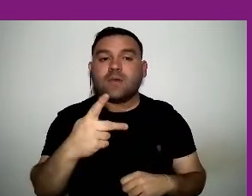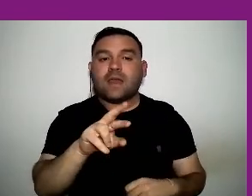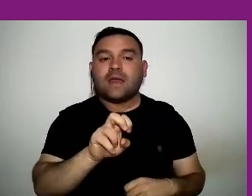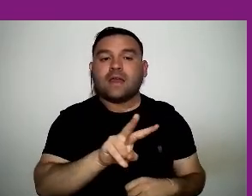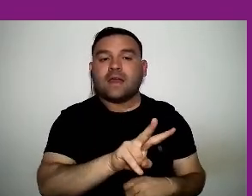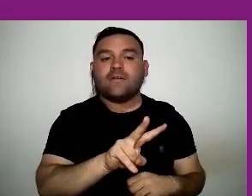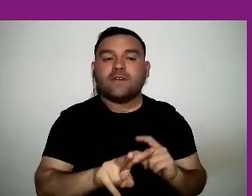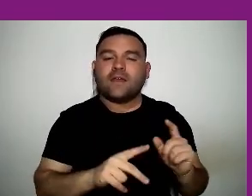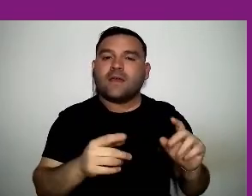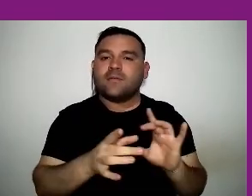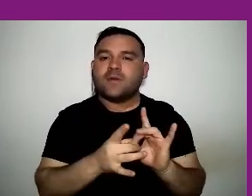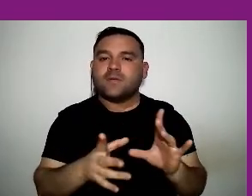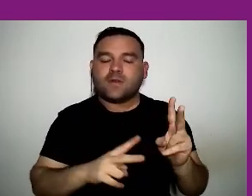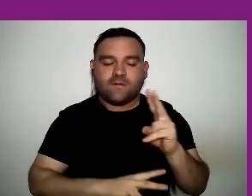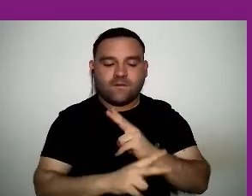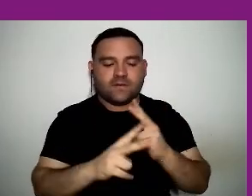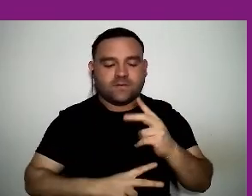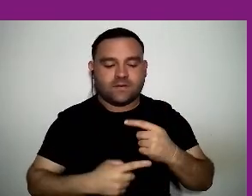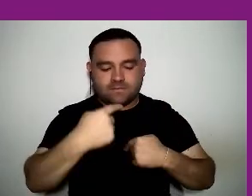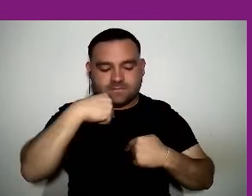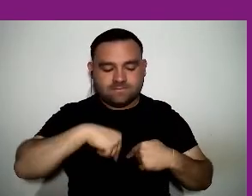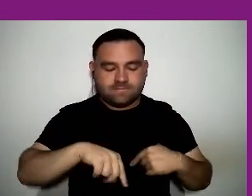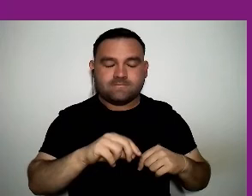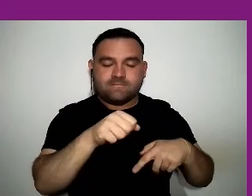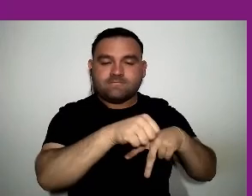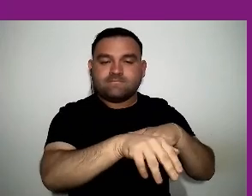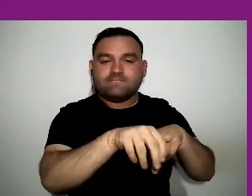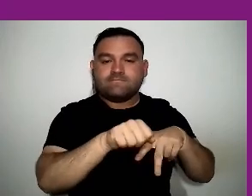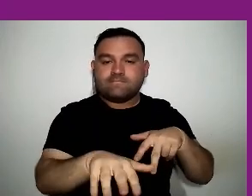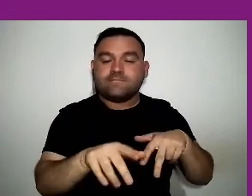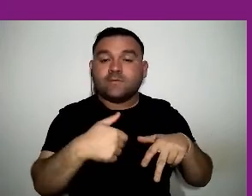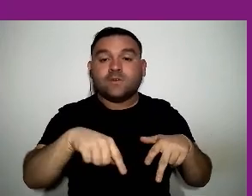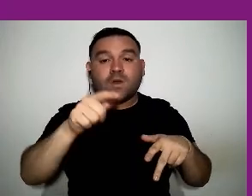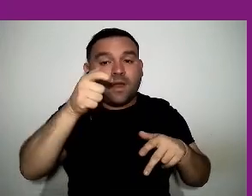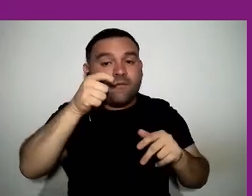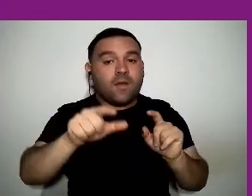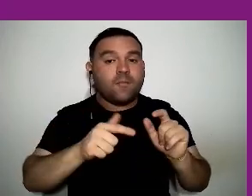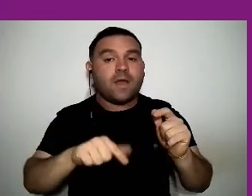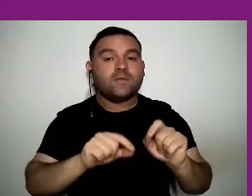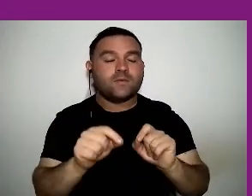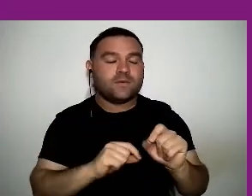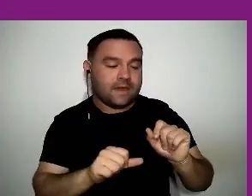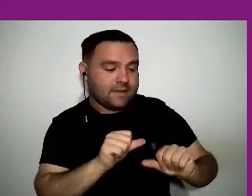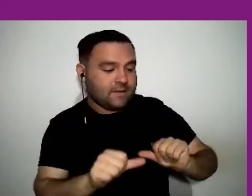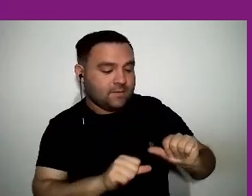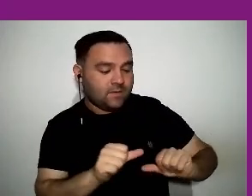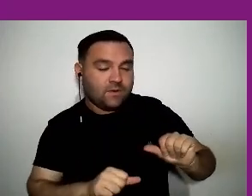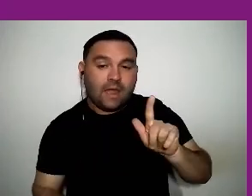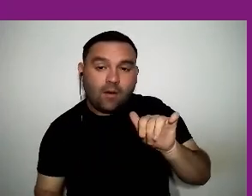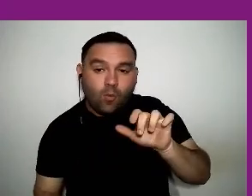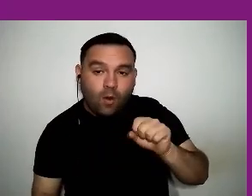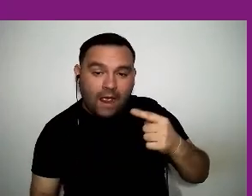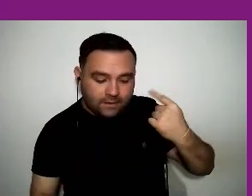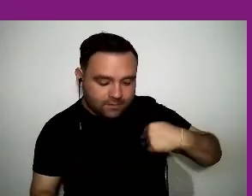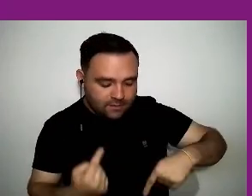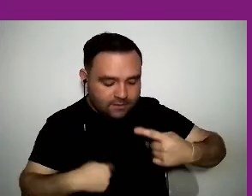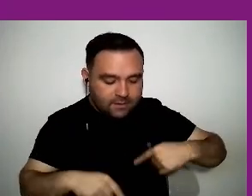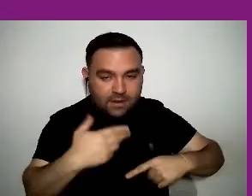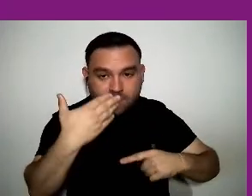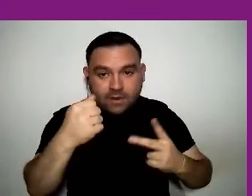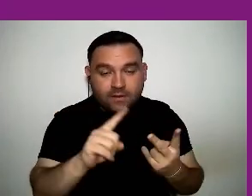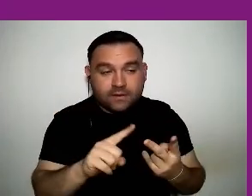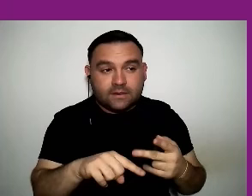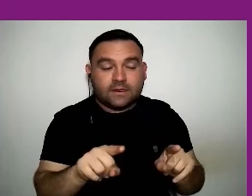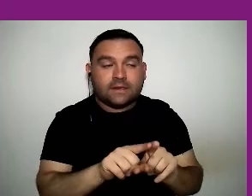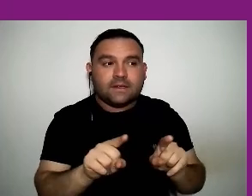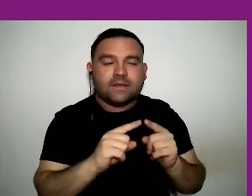APRV, permitindo a ventilação assistida. E o que foi visto é que a troca gasosa nesses pacientes era melhor, a